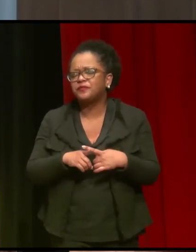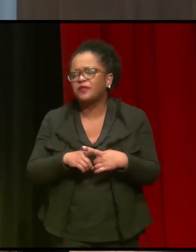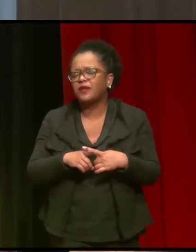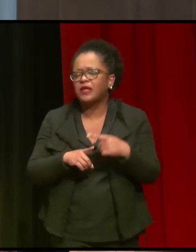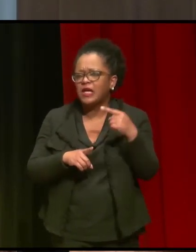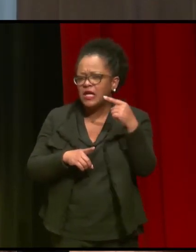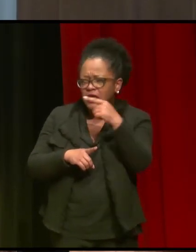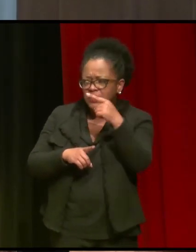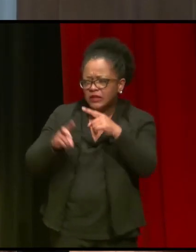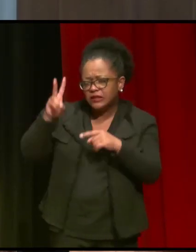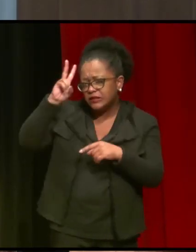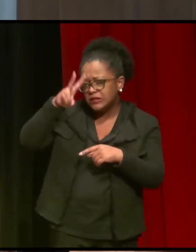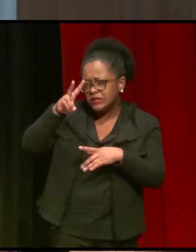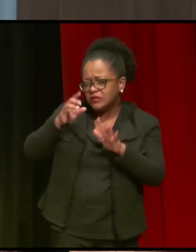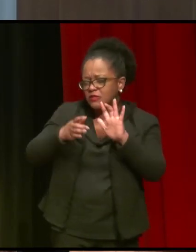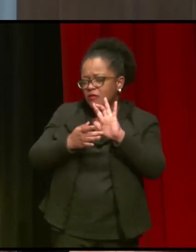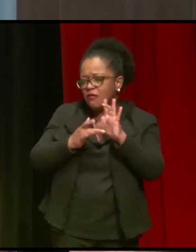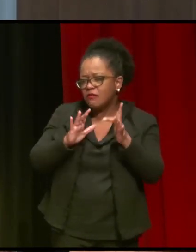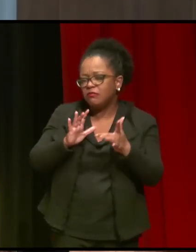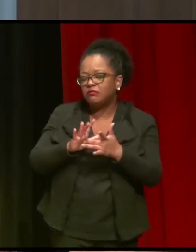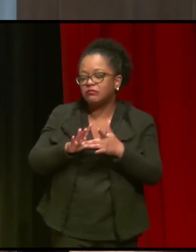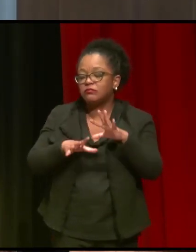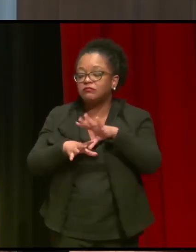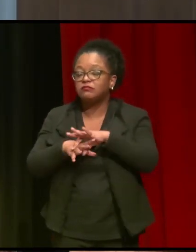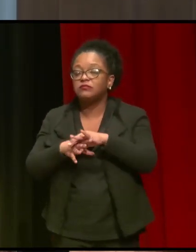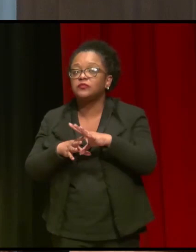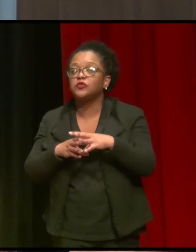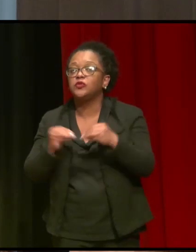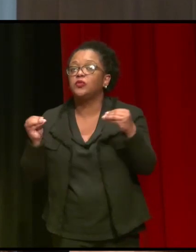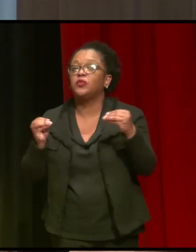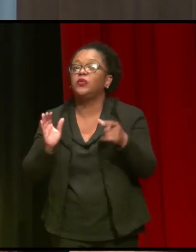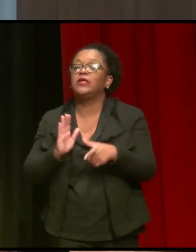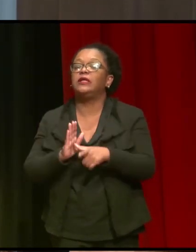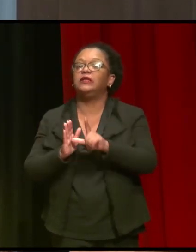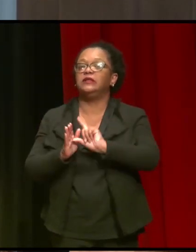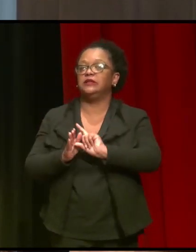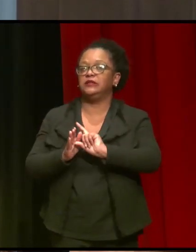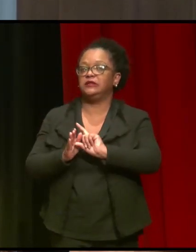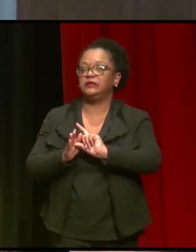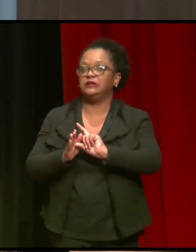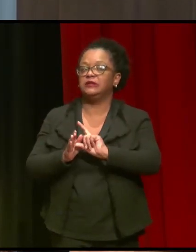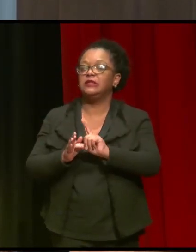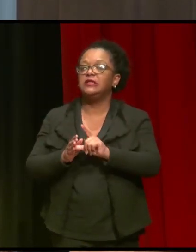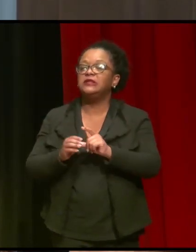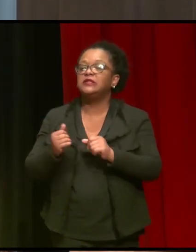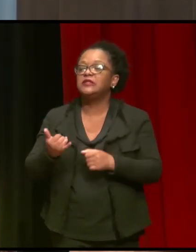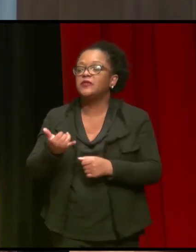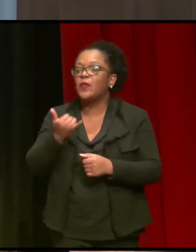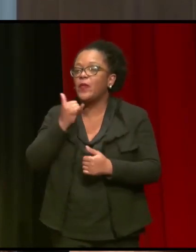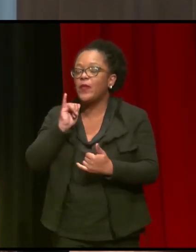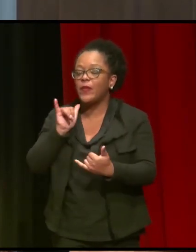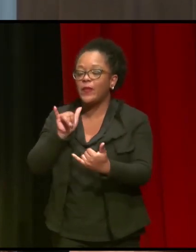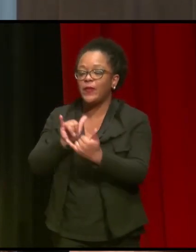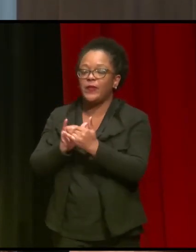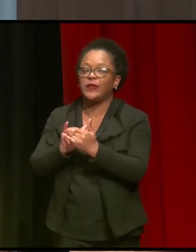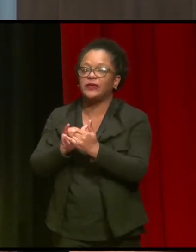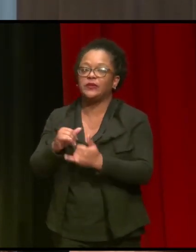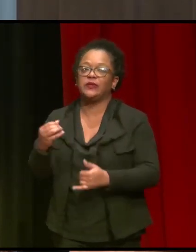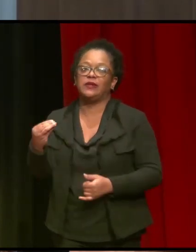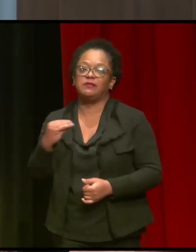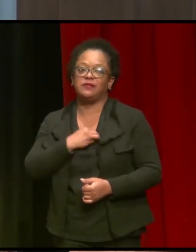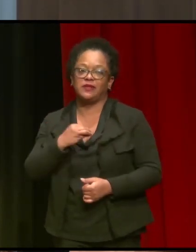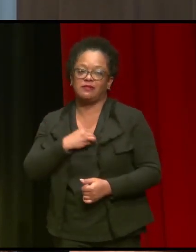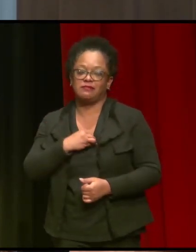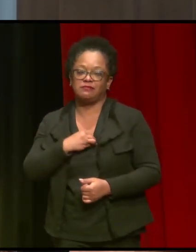homem antes de curá-lo fisicamente? Agora vamos estudar teologia de novo. Por que Jesus falou assim? Os teus pecados estão